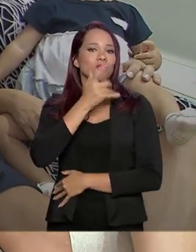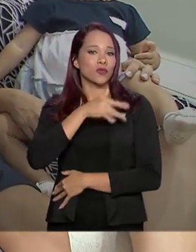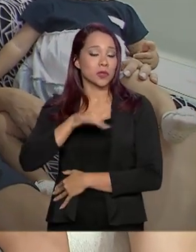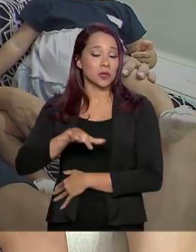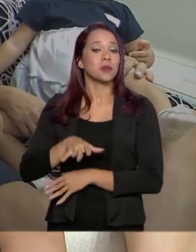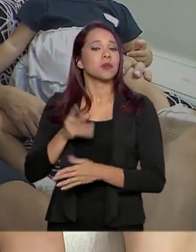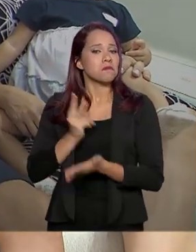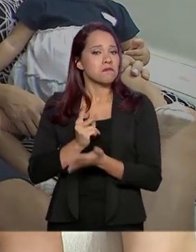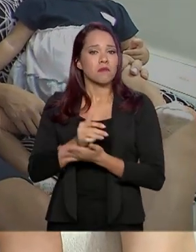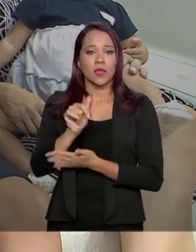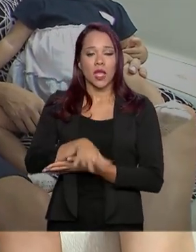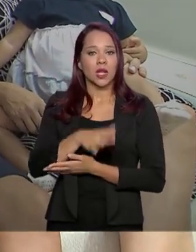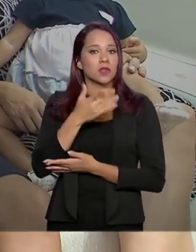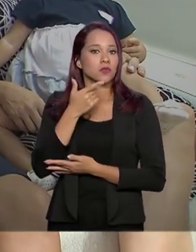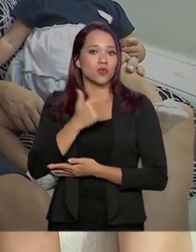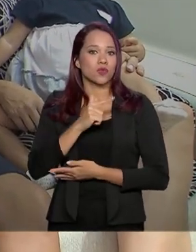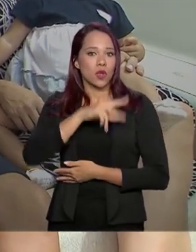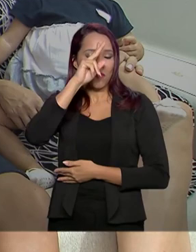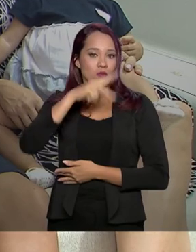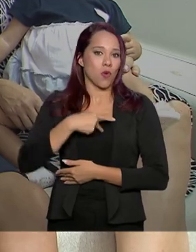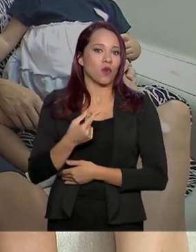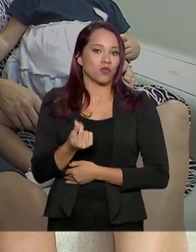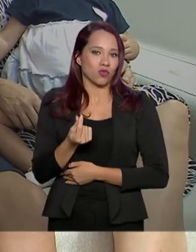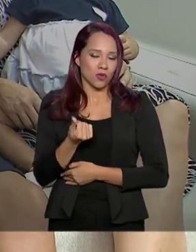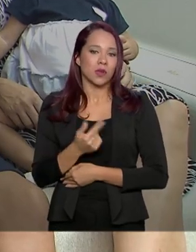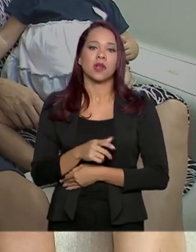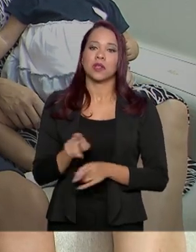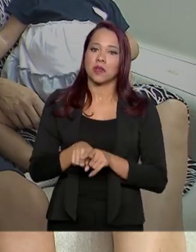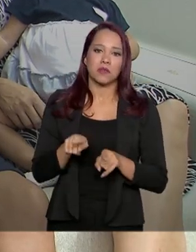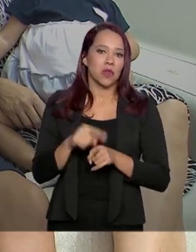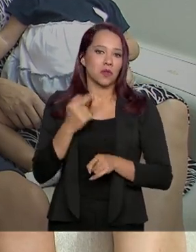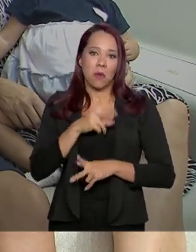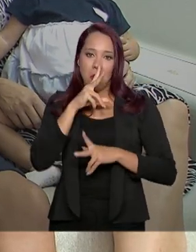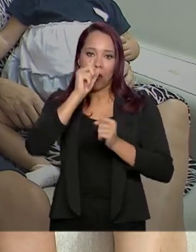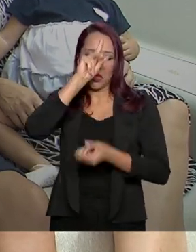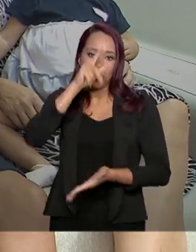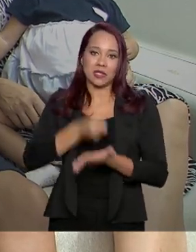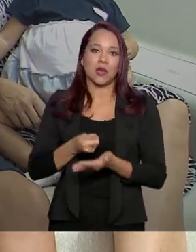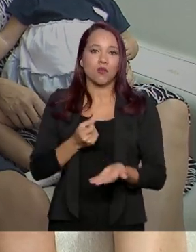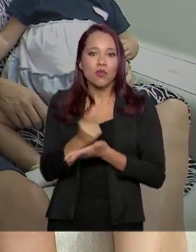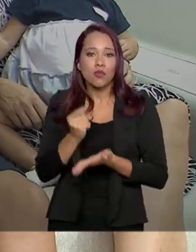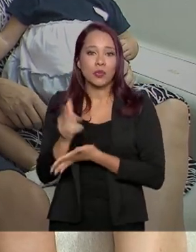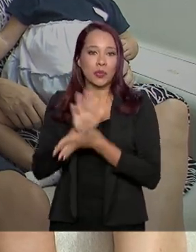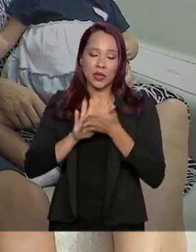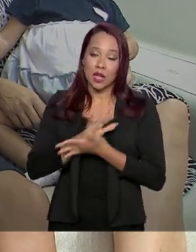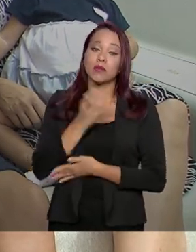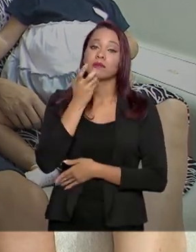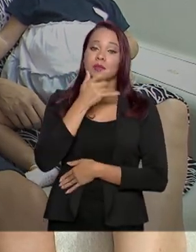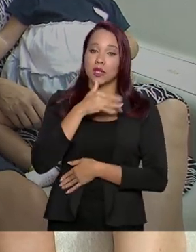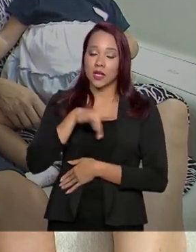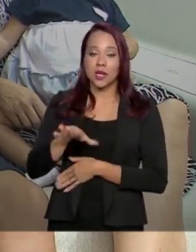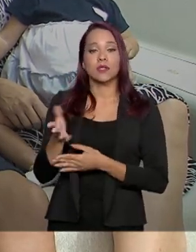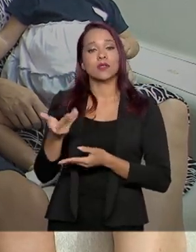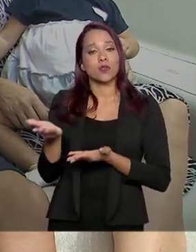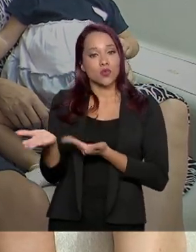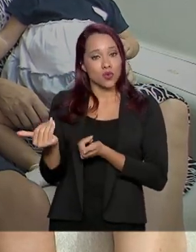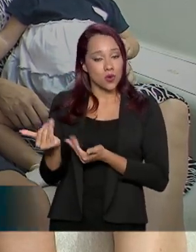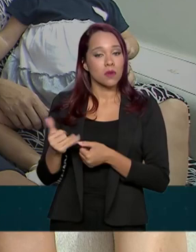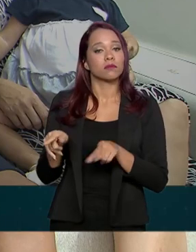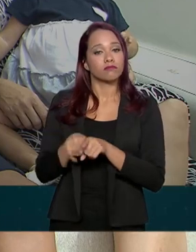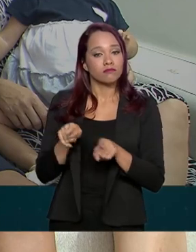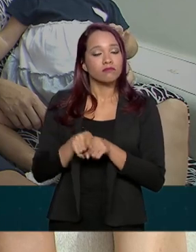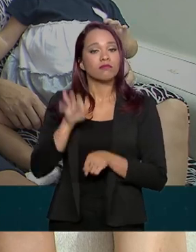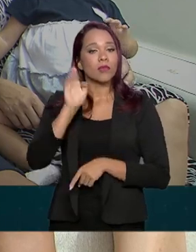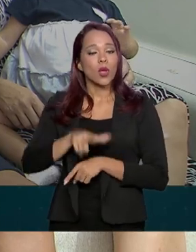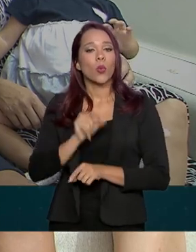Mesmo que eles ainda não tenham seu próprio dinheiro e nem poder de decisão sobre as compras, crianças e adolescentes são